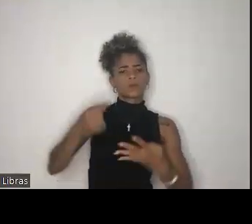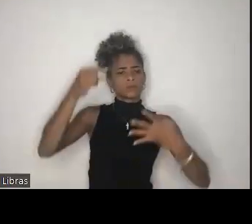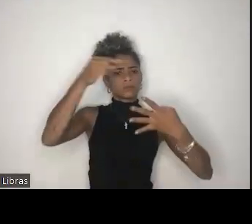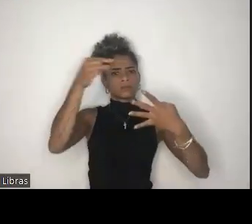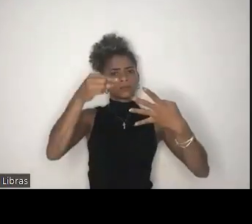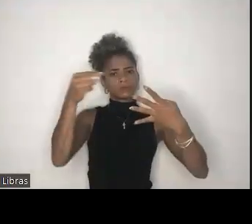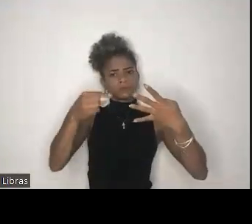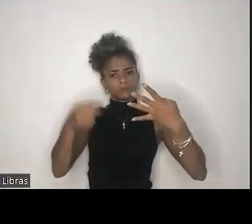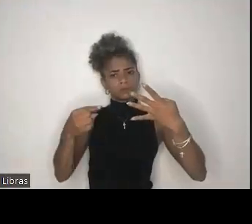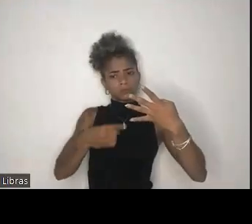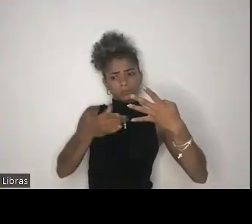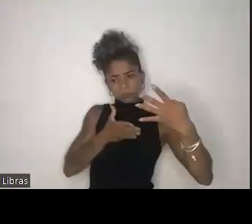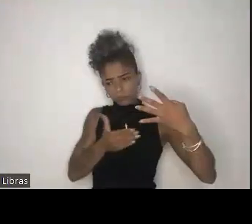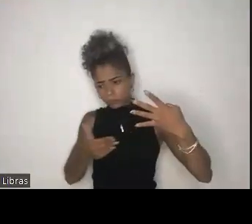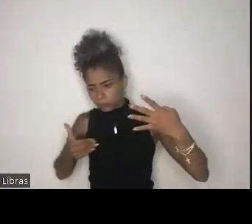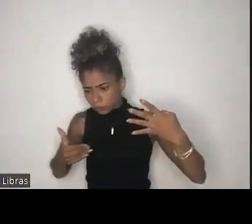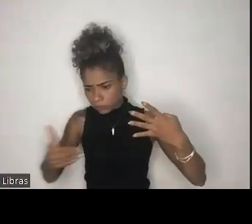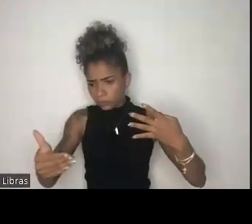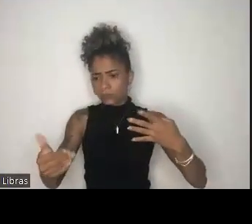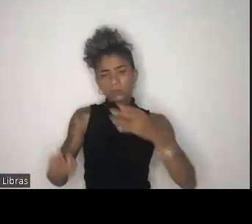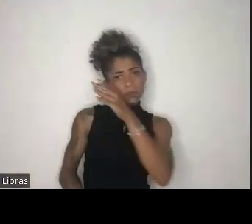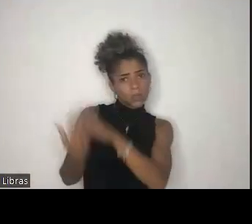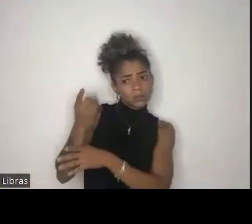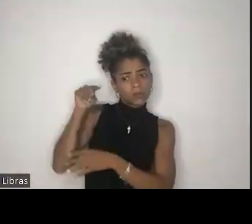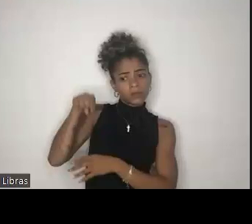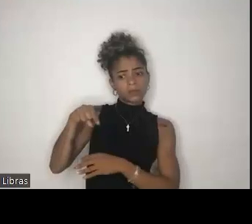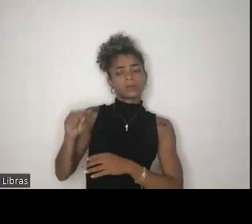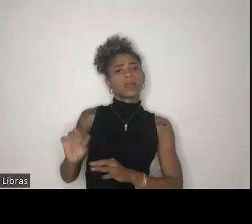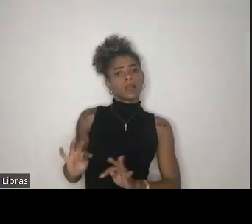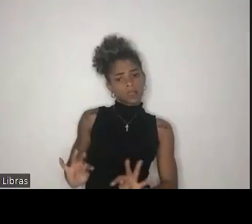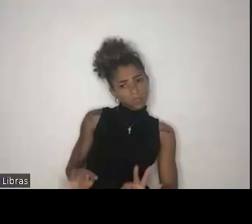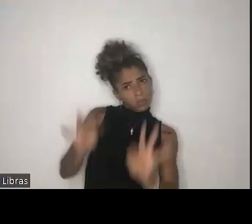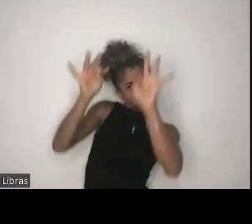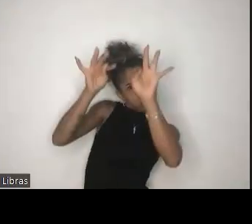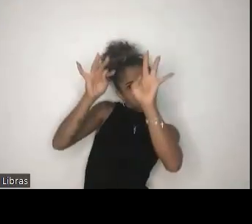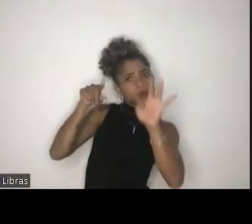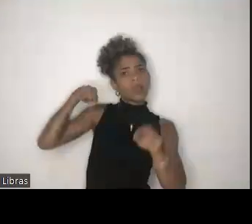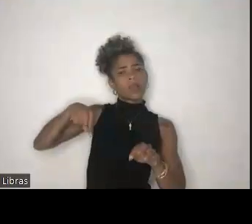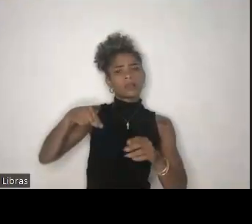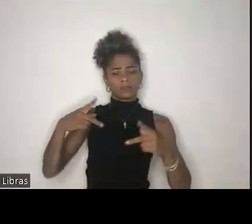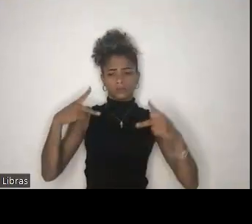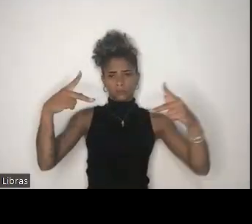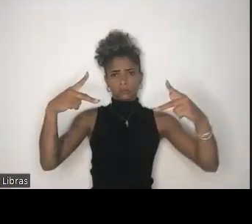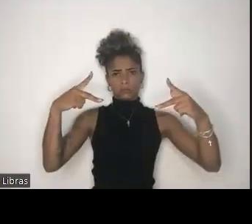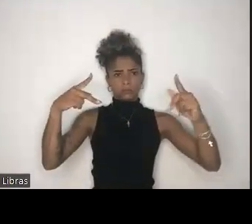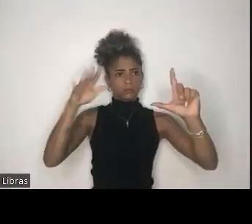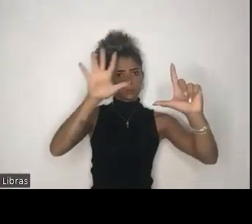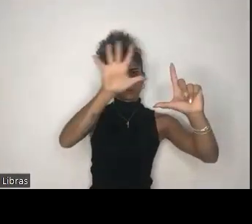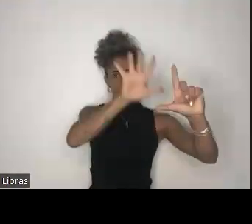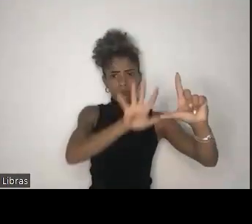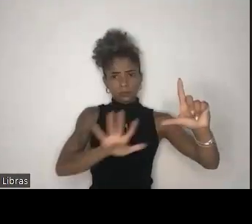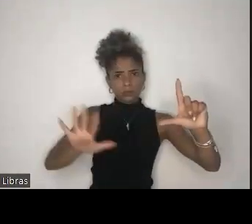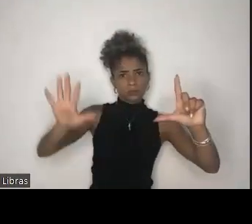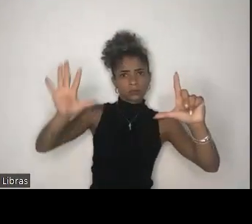levam para um processo criativo aonde essa tecnologia né Essa plataforma ela viabiliza